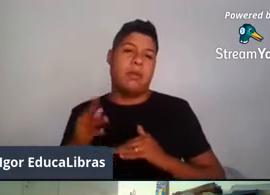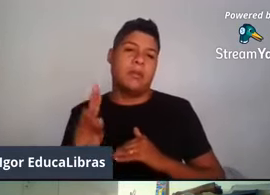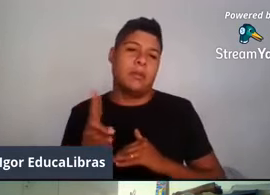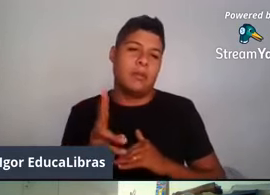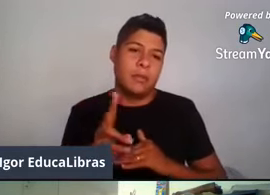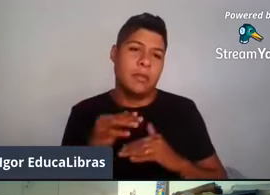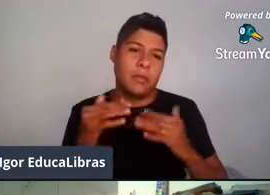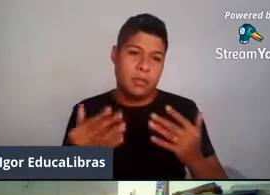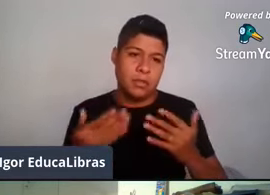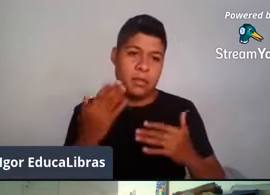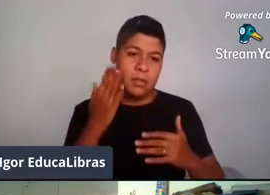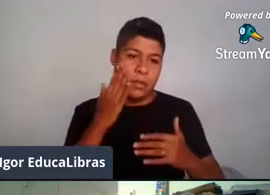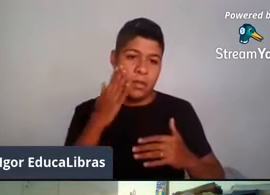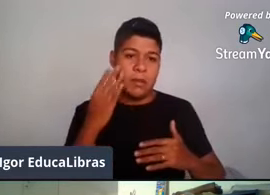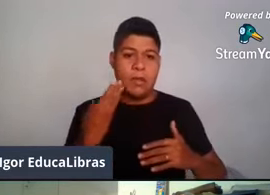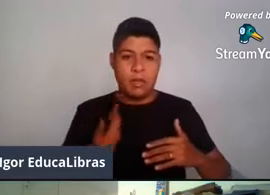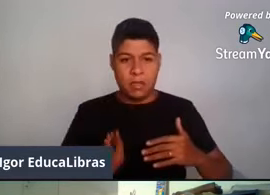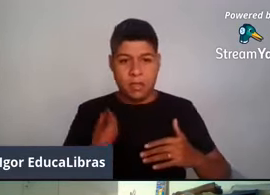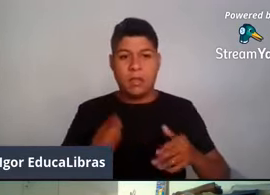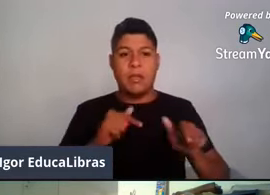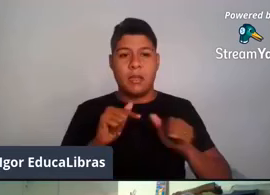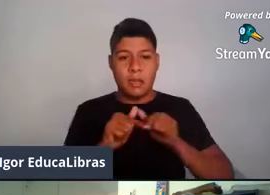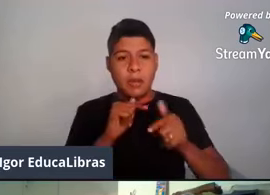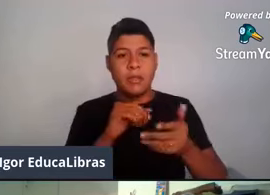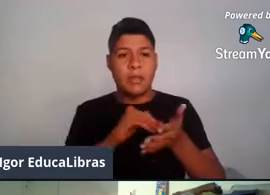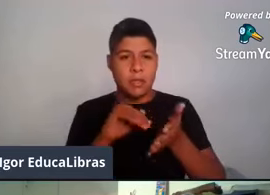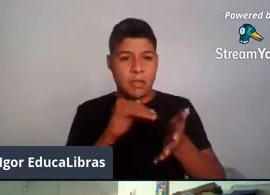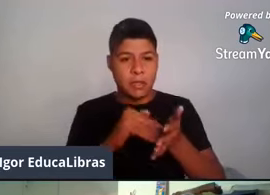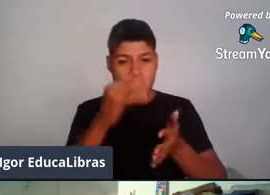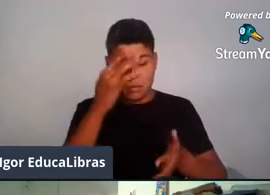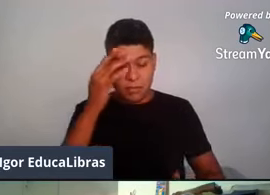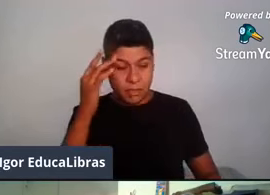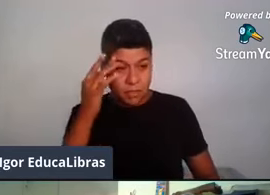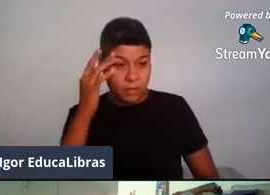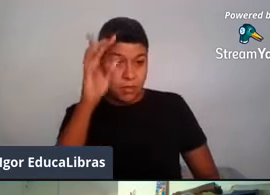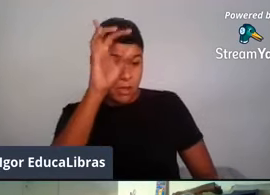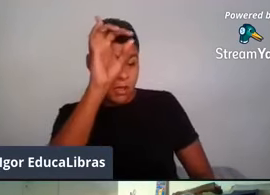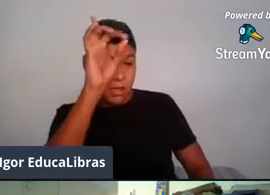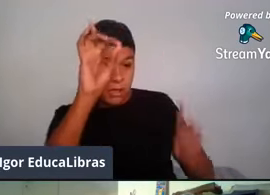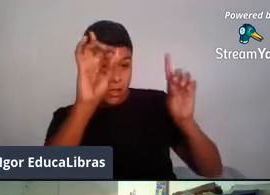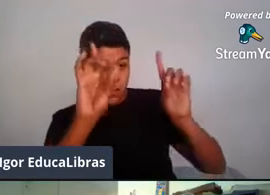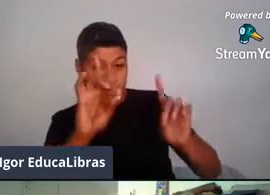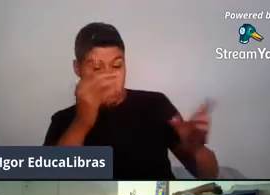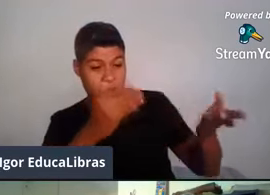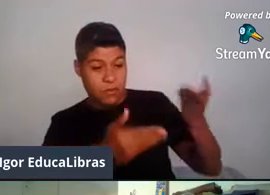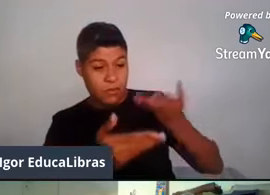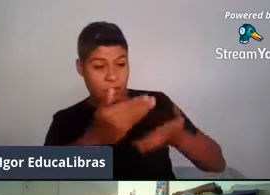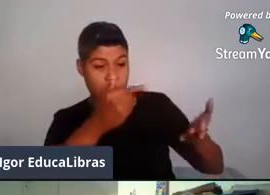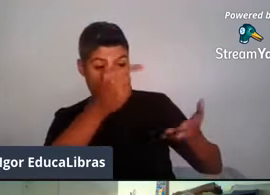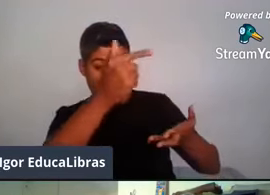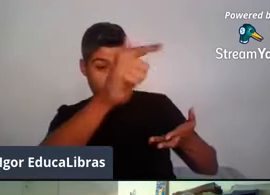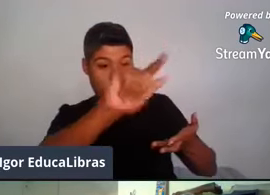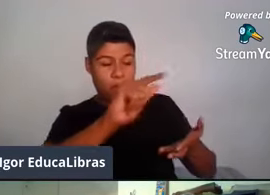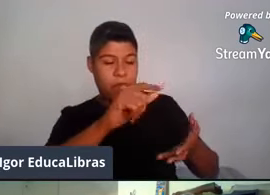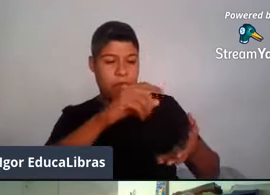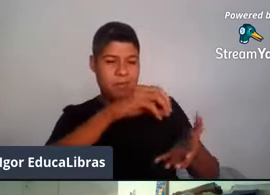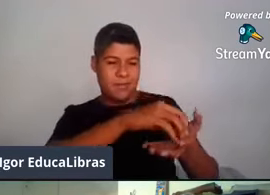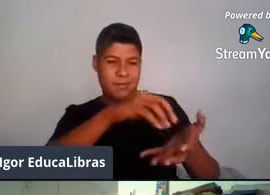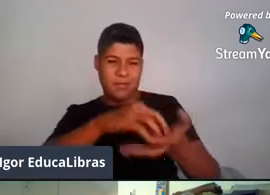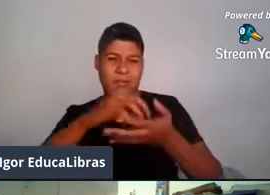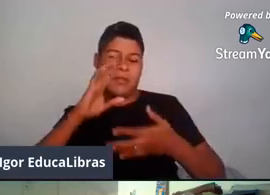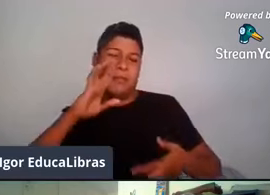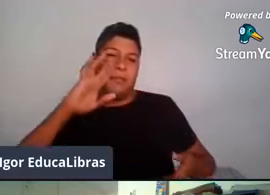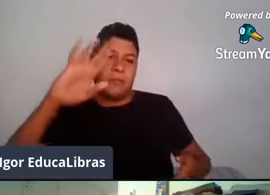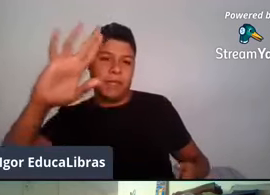Então, esse trabalho que a gente tem feito na Secretaria da Pessoa com Deficiência, envolvendo as outras pastas, para mim tem sido